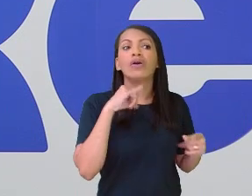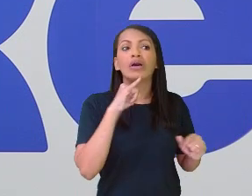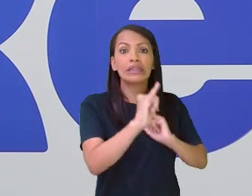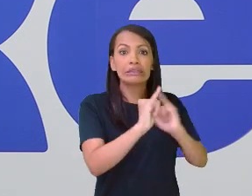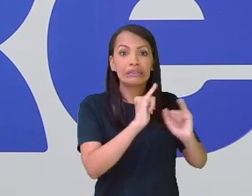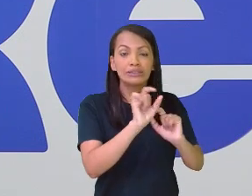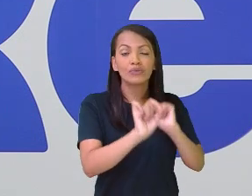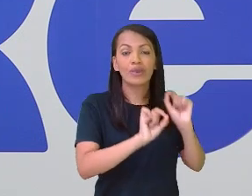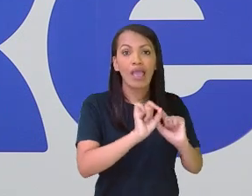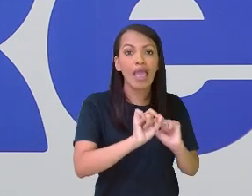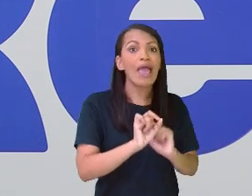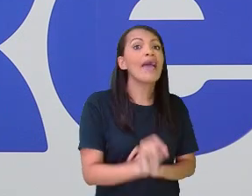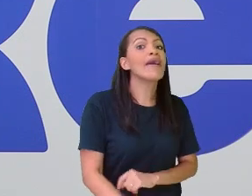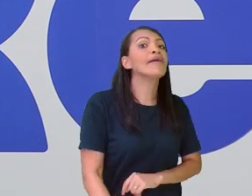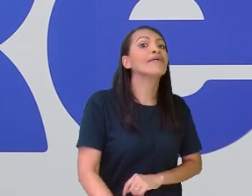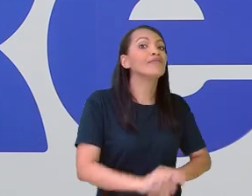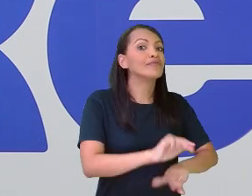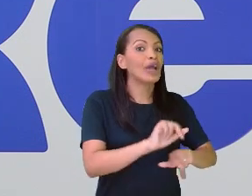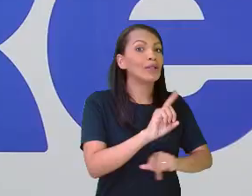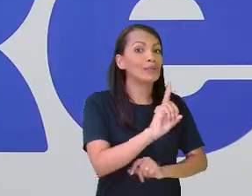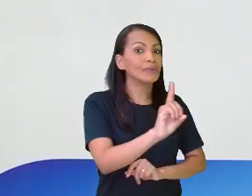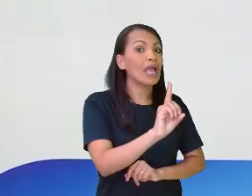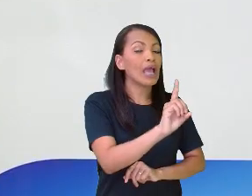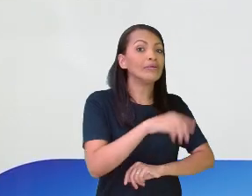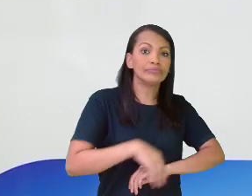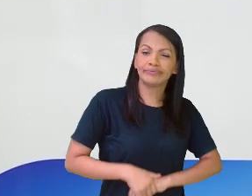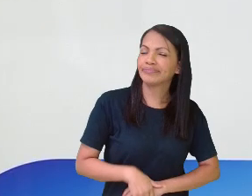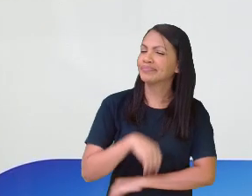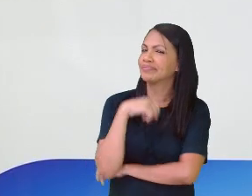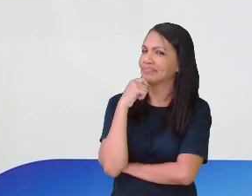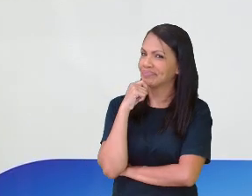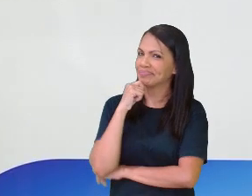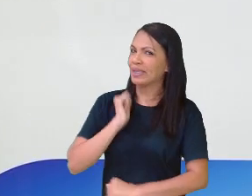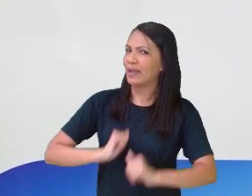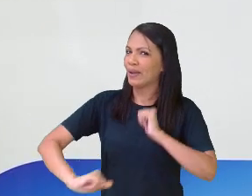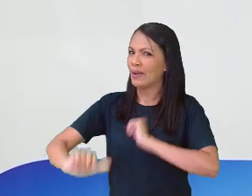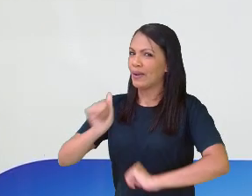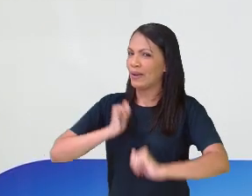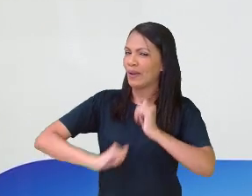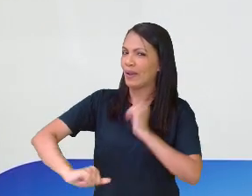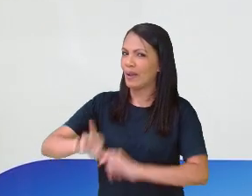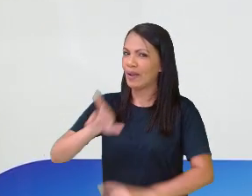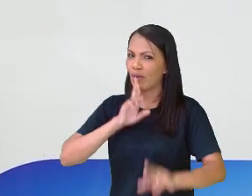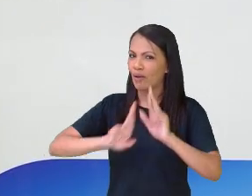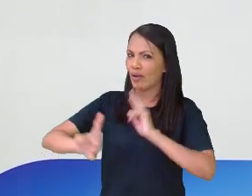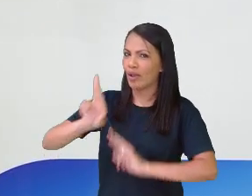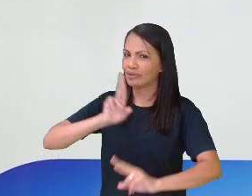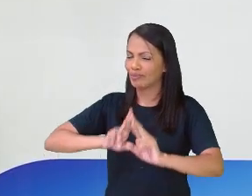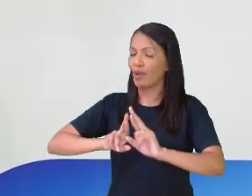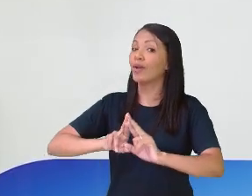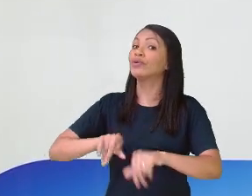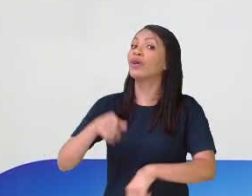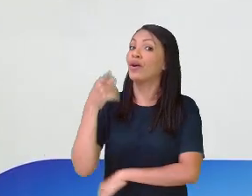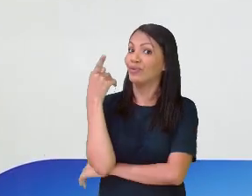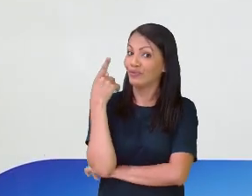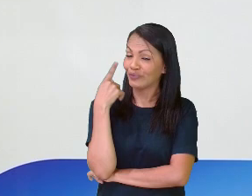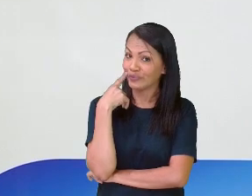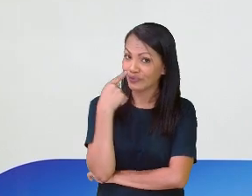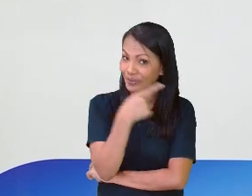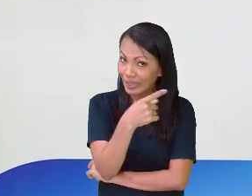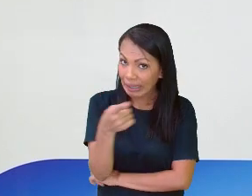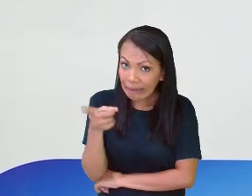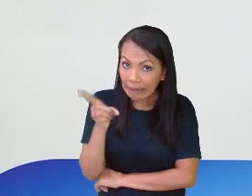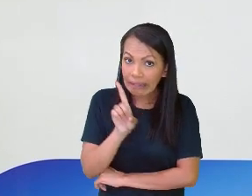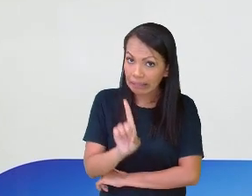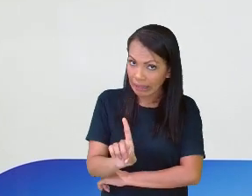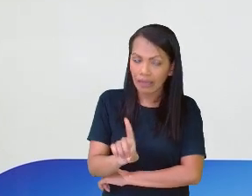que é a letra D. Eles ficam assim ansiosos e aí responde. Mas a gente vê, gente. Letra D